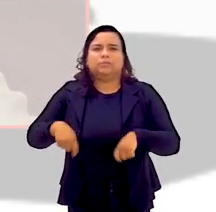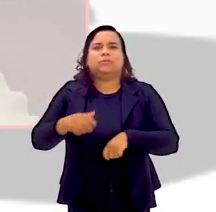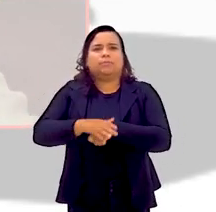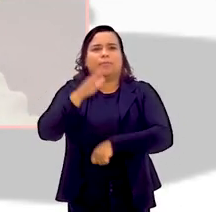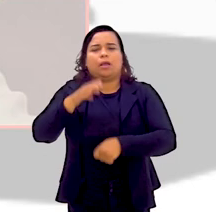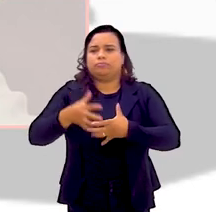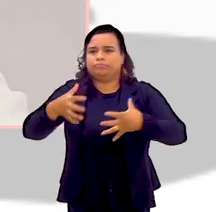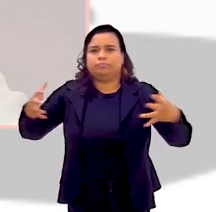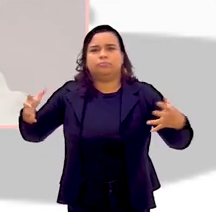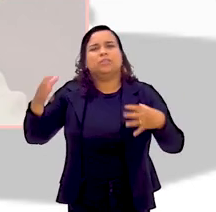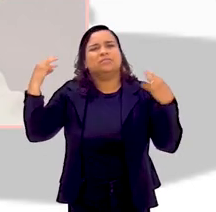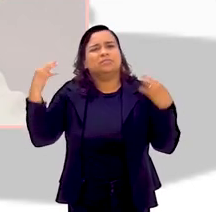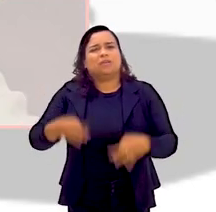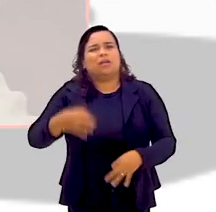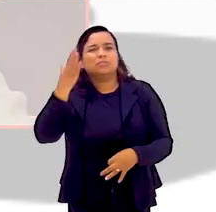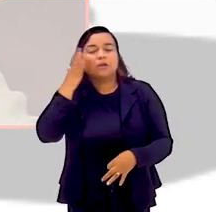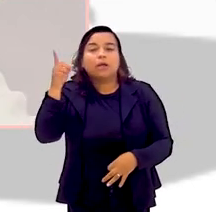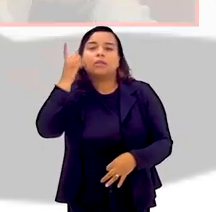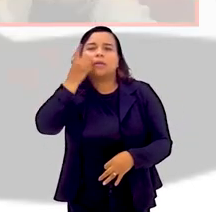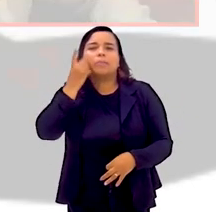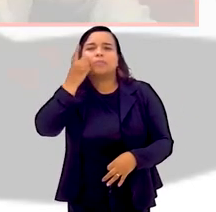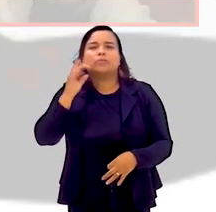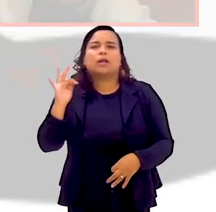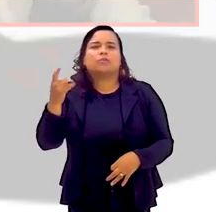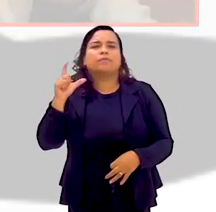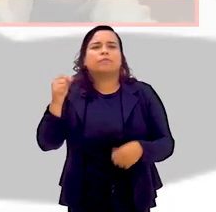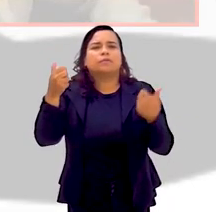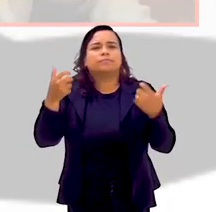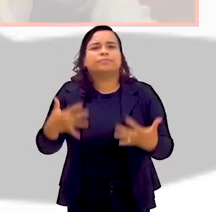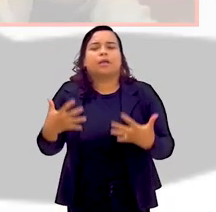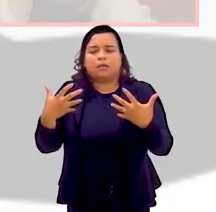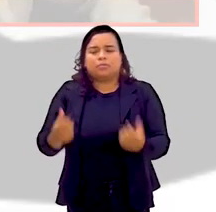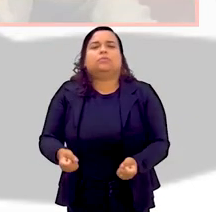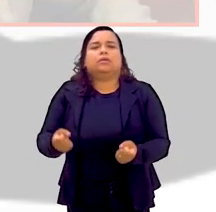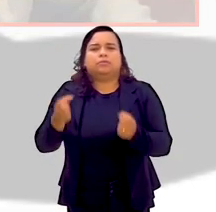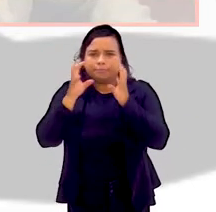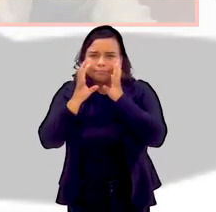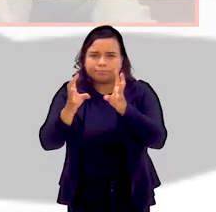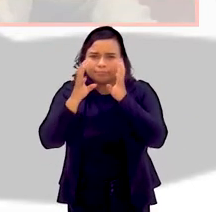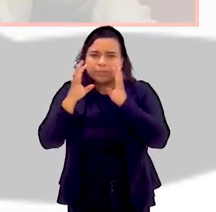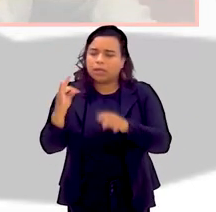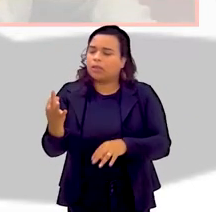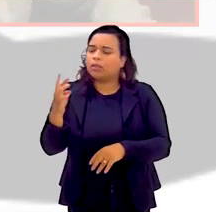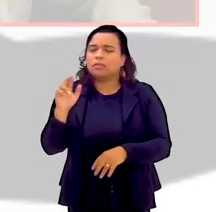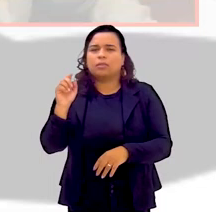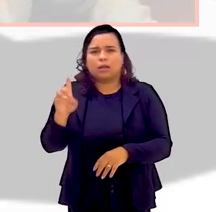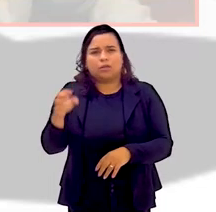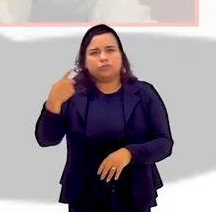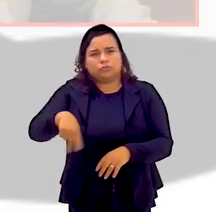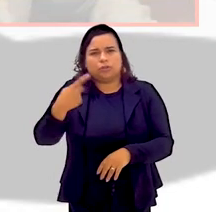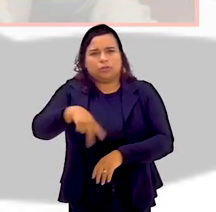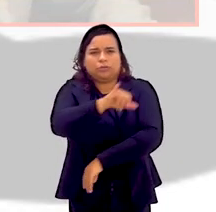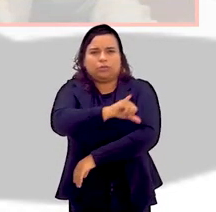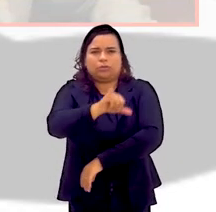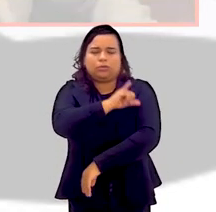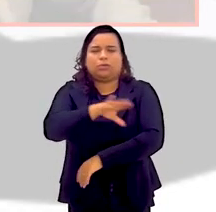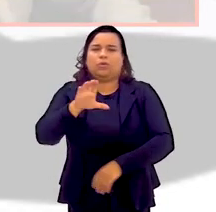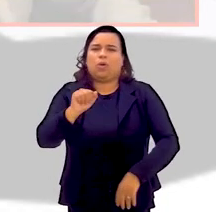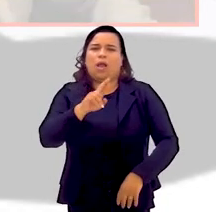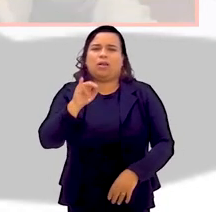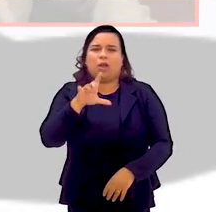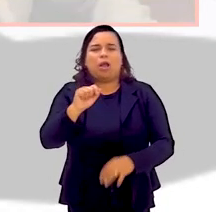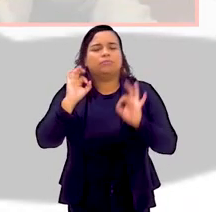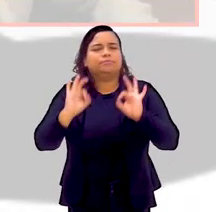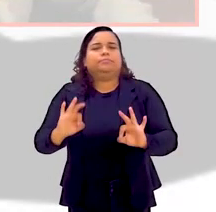maneira mais ampla. Tenho certeza que o deputado Freixo está aberto a ouvir o trade, principalmente o trade fluminense, o trade carioca.